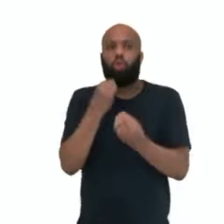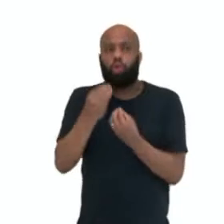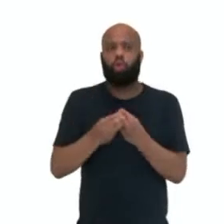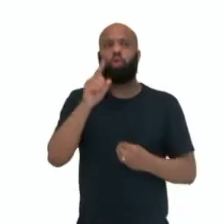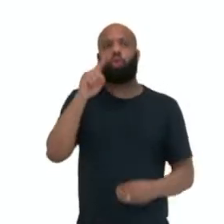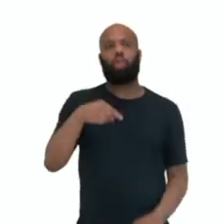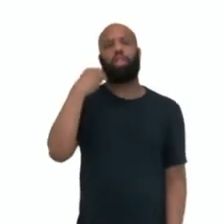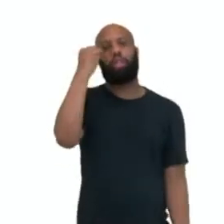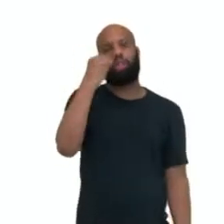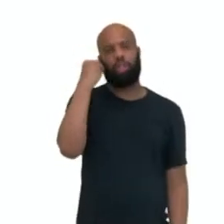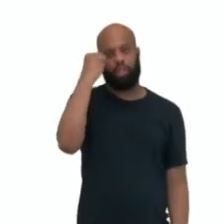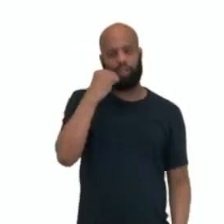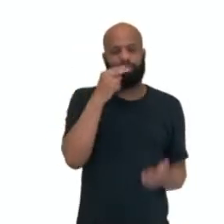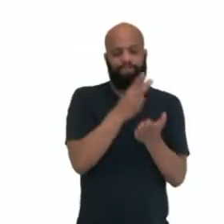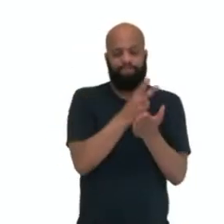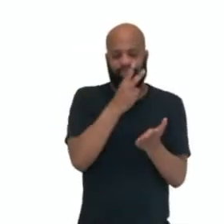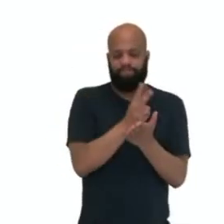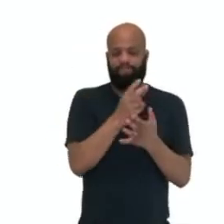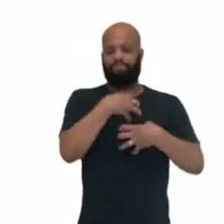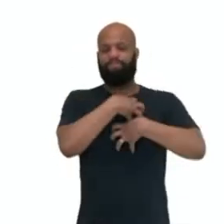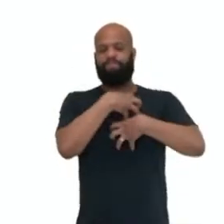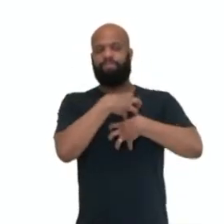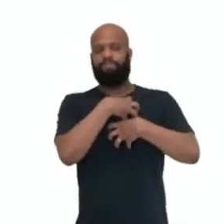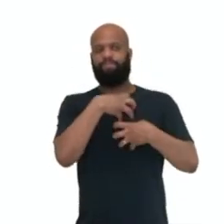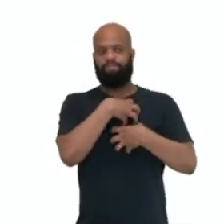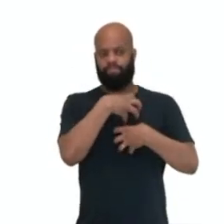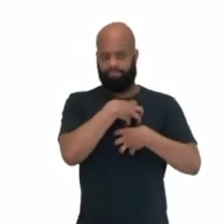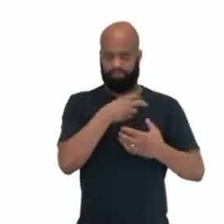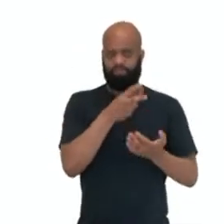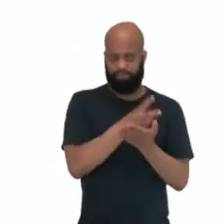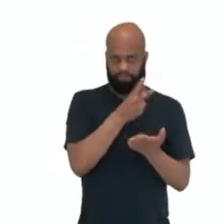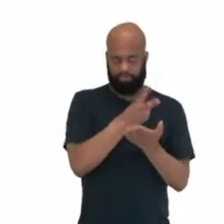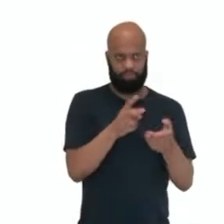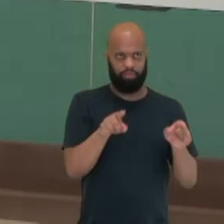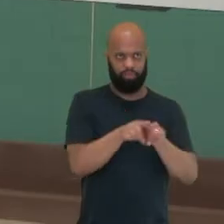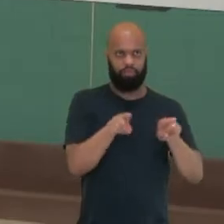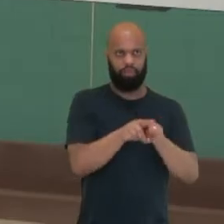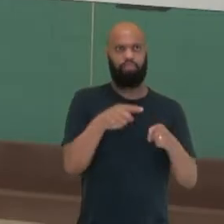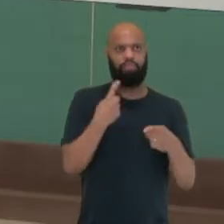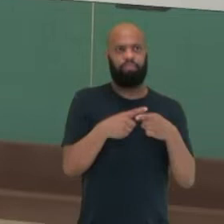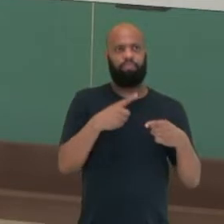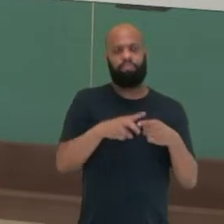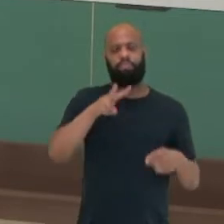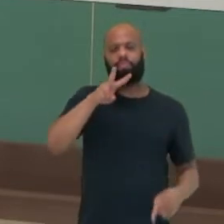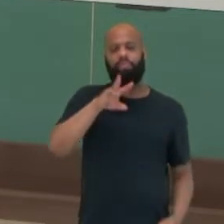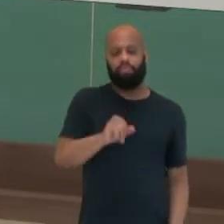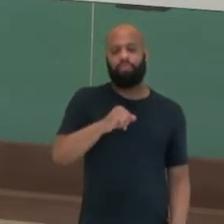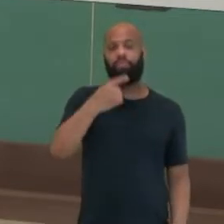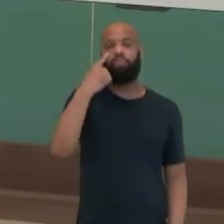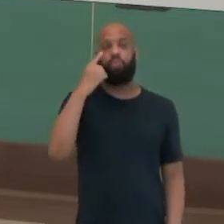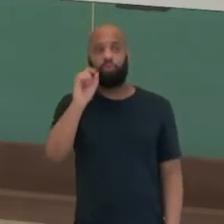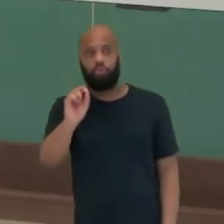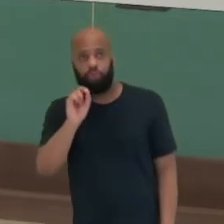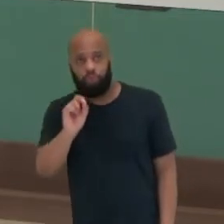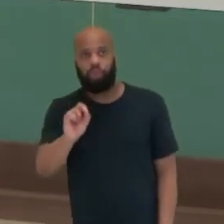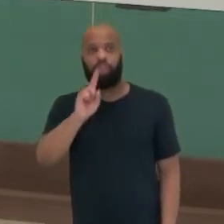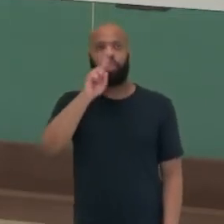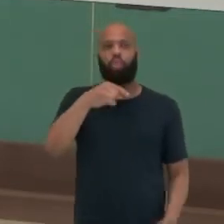a experiência sensível, a percepção. Reparando na etimologia,